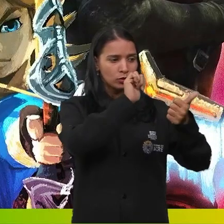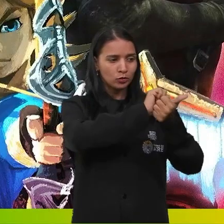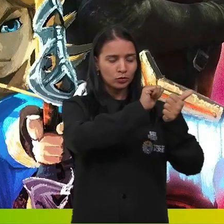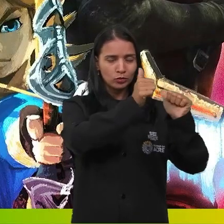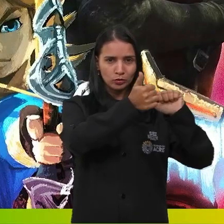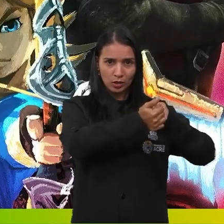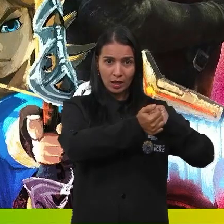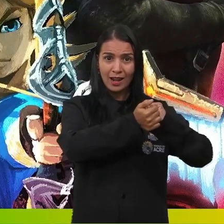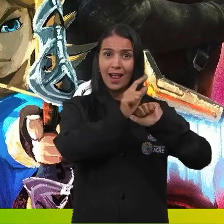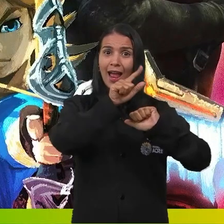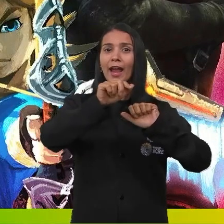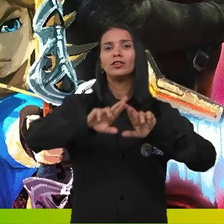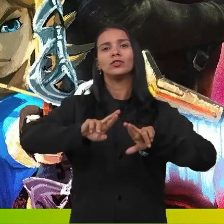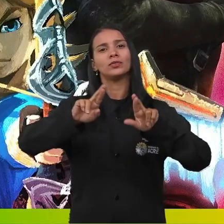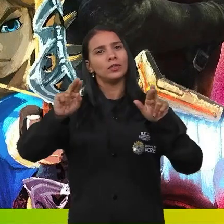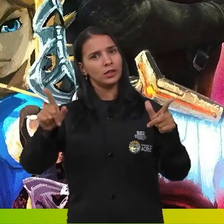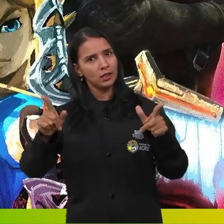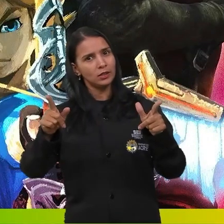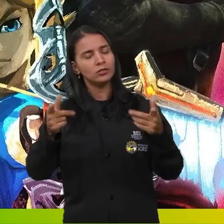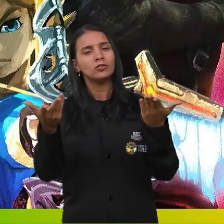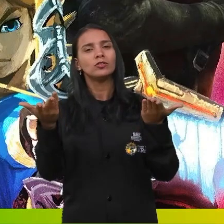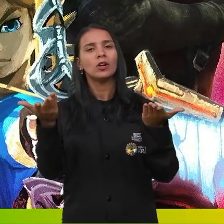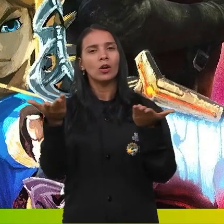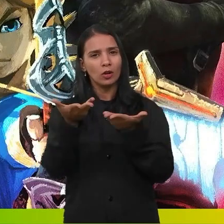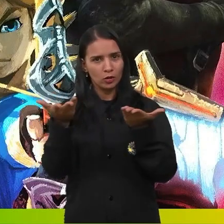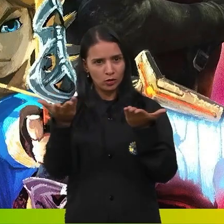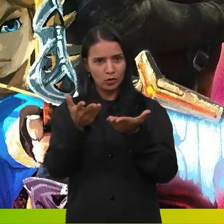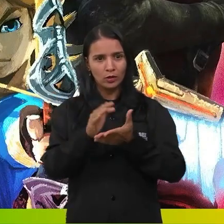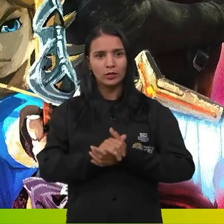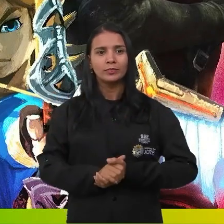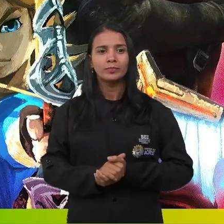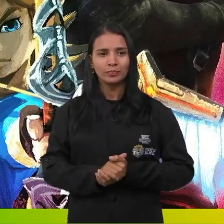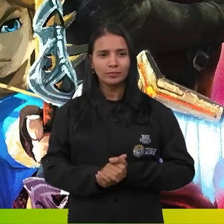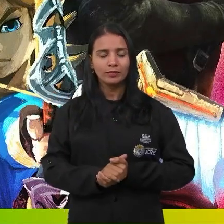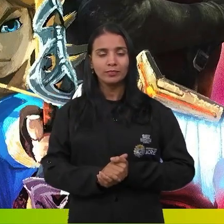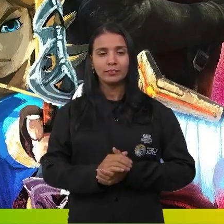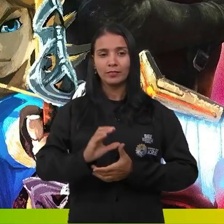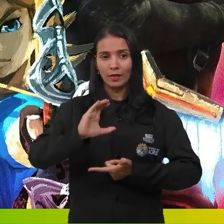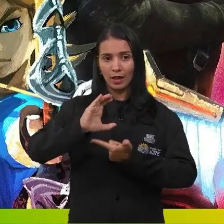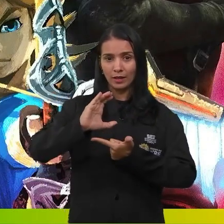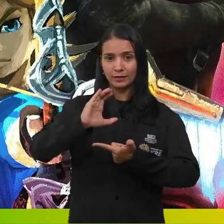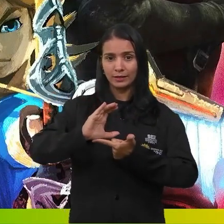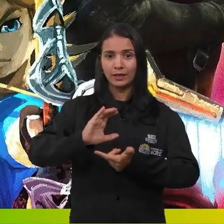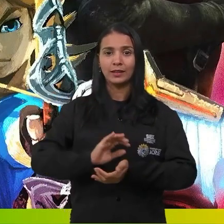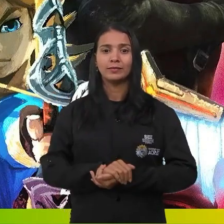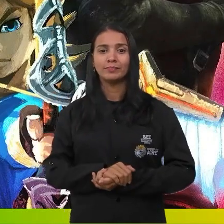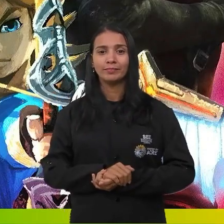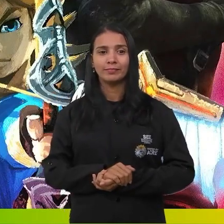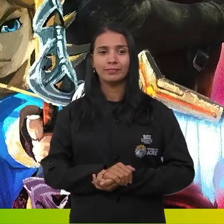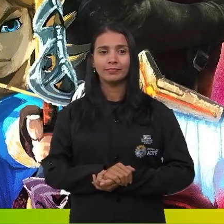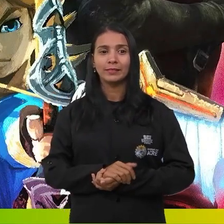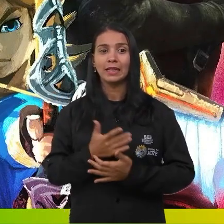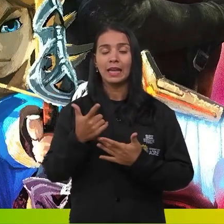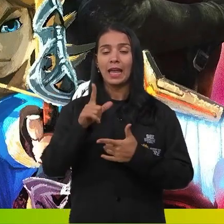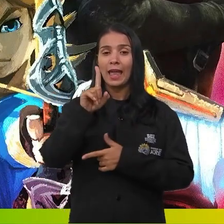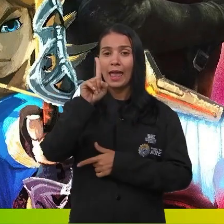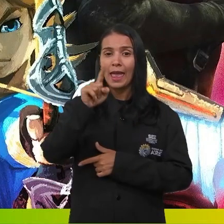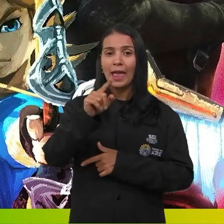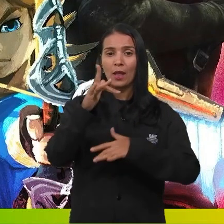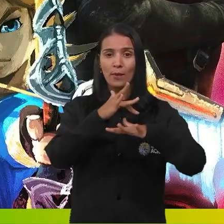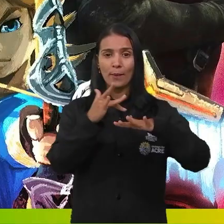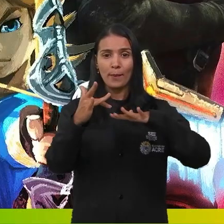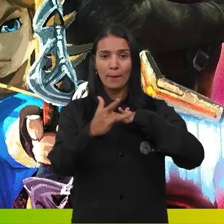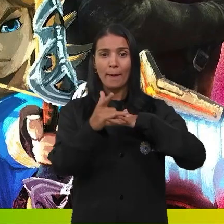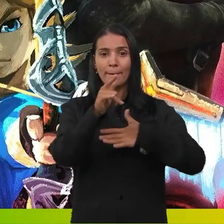não é adaptar a notícia, tá? É uma reconfiguração da mídia. Alternativa C, transmídia, pois utiliza apenas um